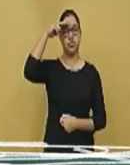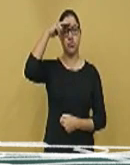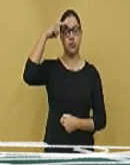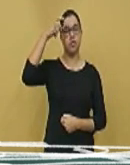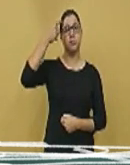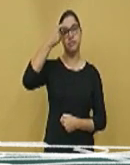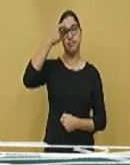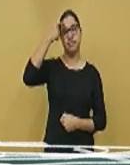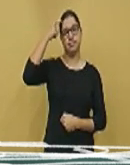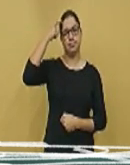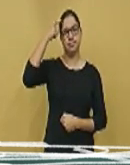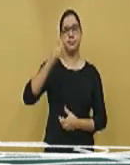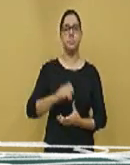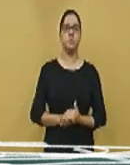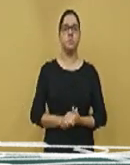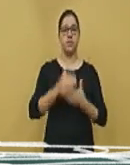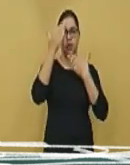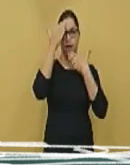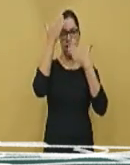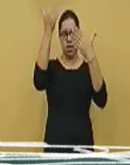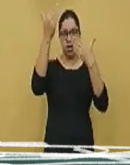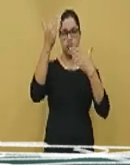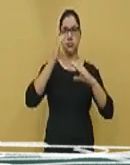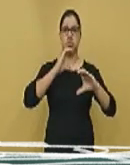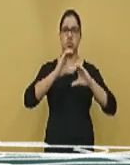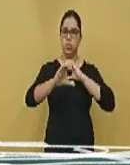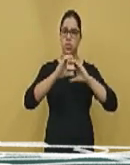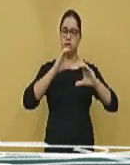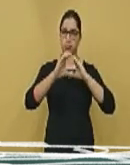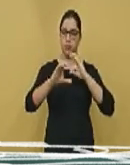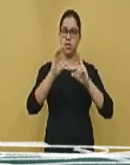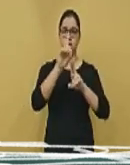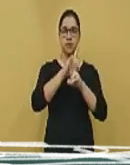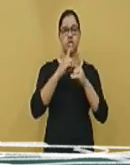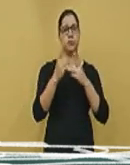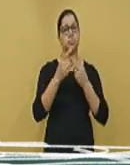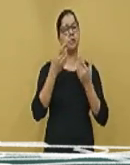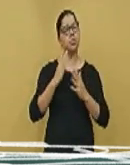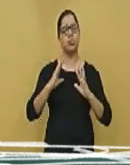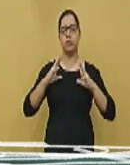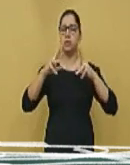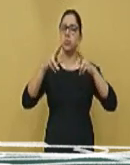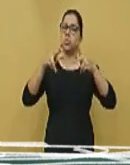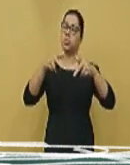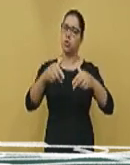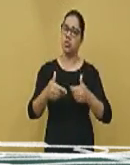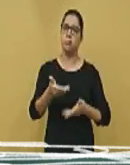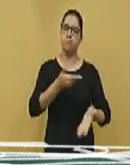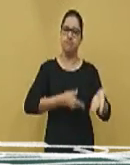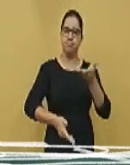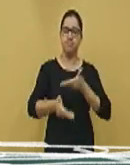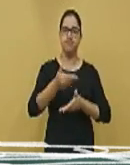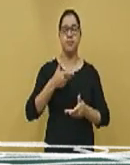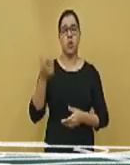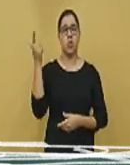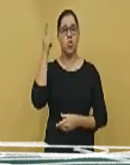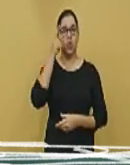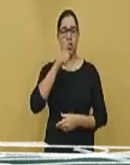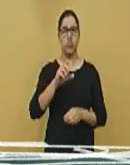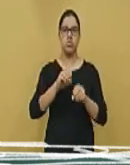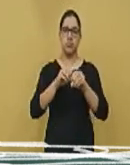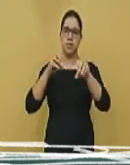professora Eliane. Agradecemos a comunicação da UFGD e a todos os envolvidos nos trabalhos para que a transmissão